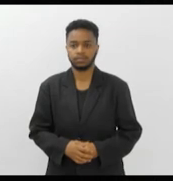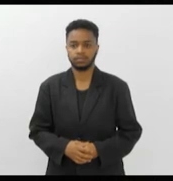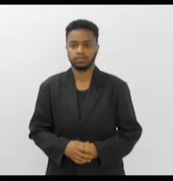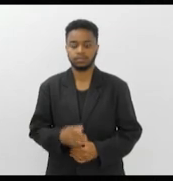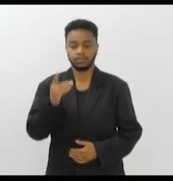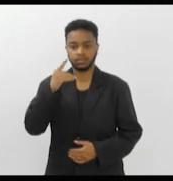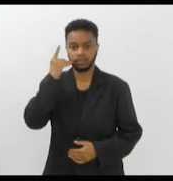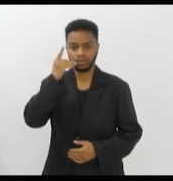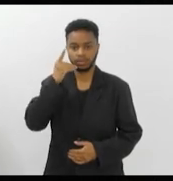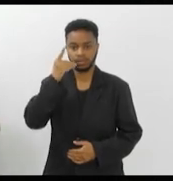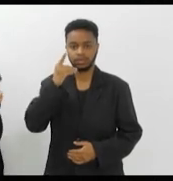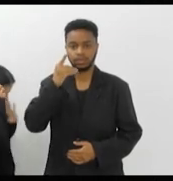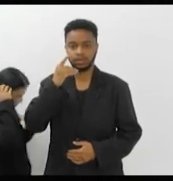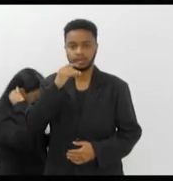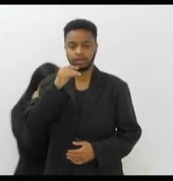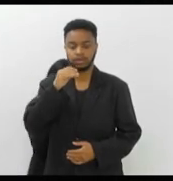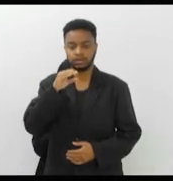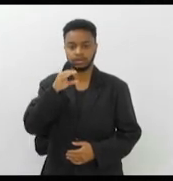deputado Valdaceasa,